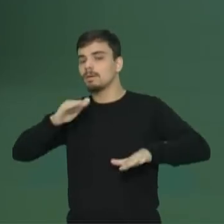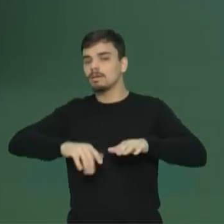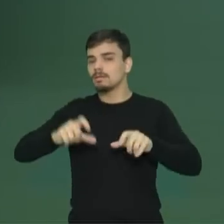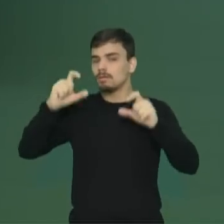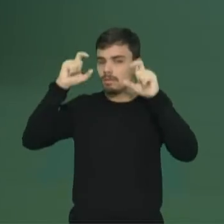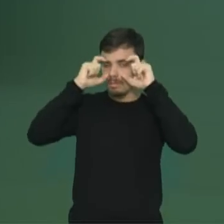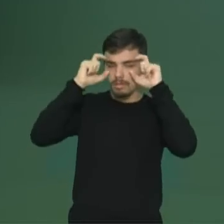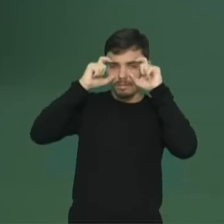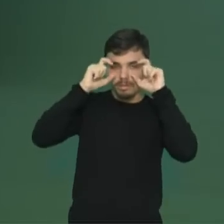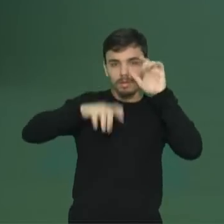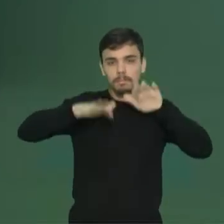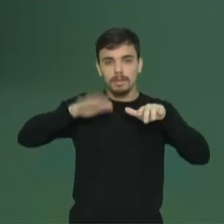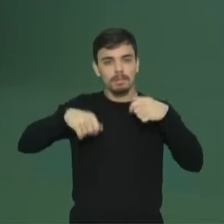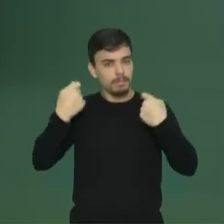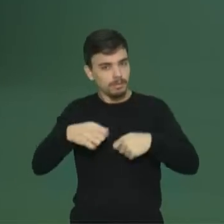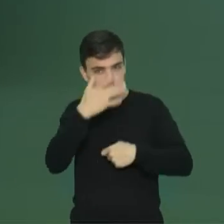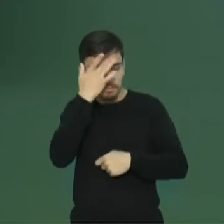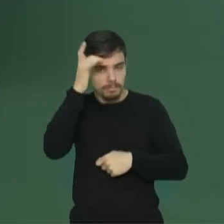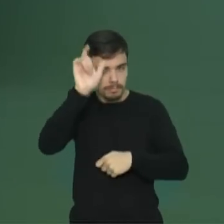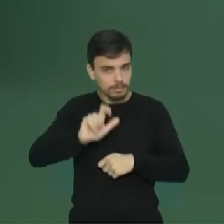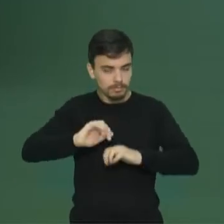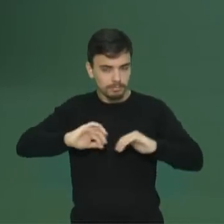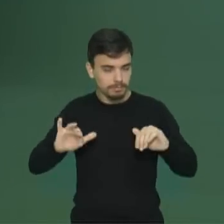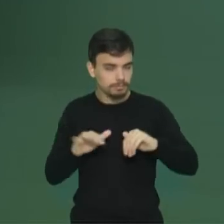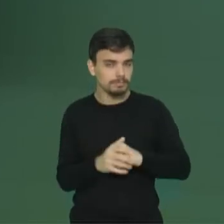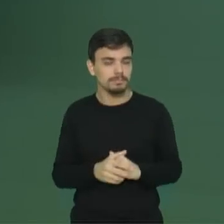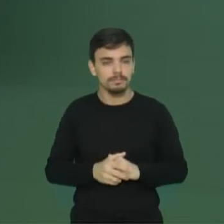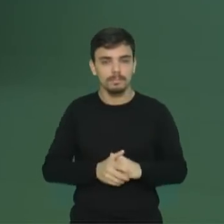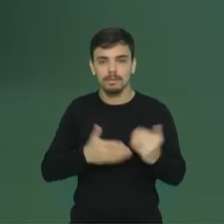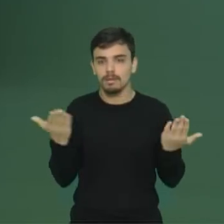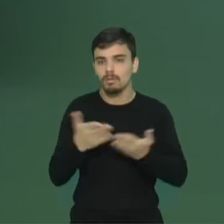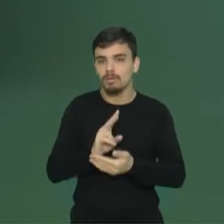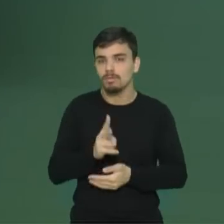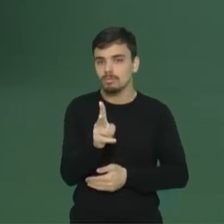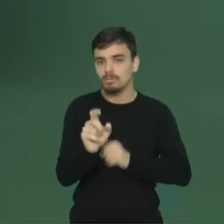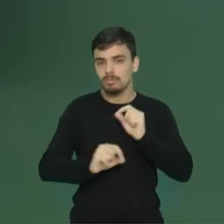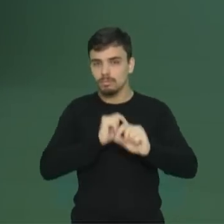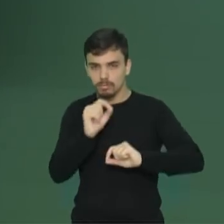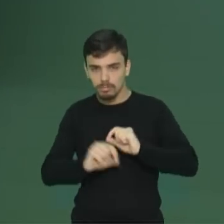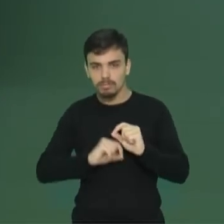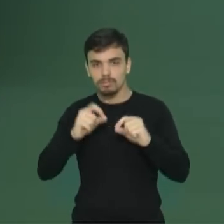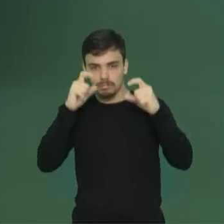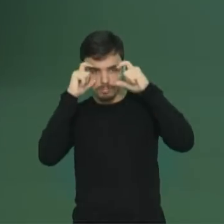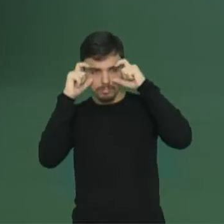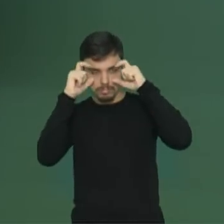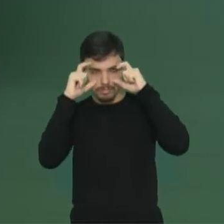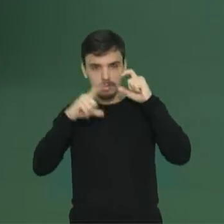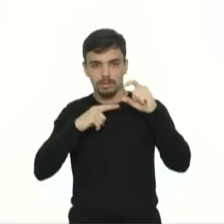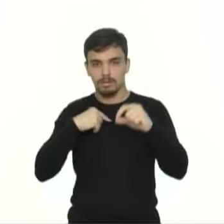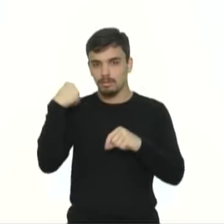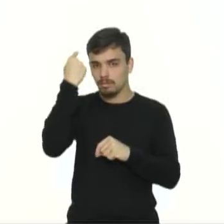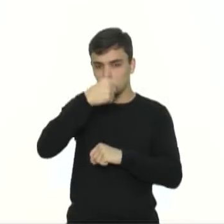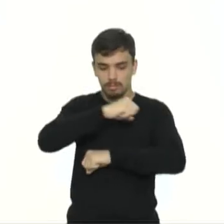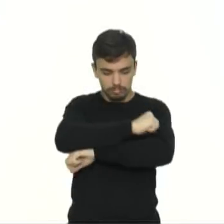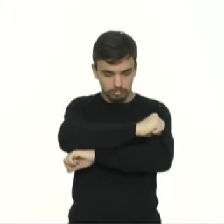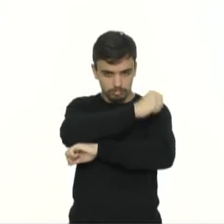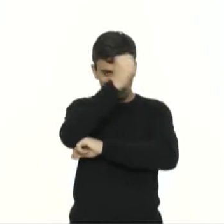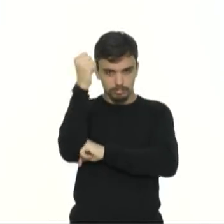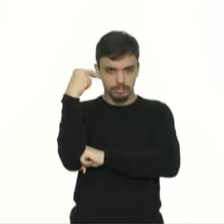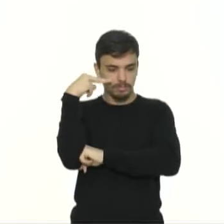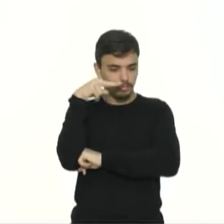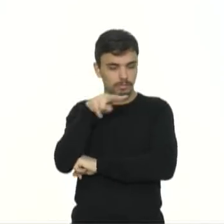borda fina, pode ser borda larga, e assim vai. Continuando, meus caros, por falar em óculos, a nossa janela para o mundo.